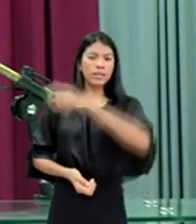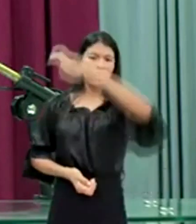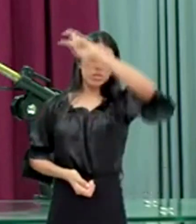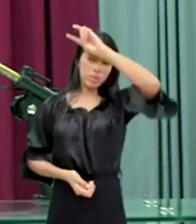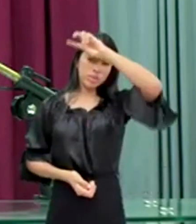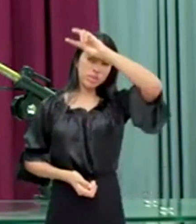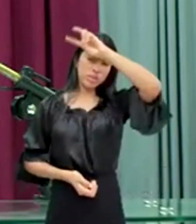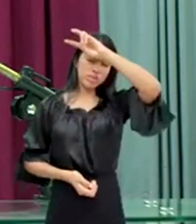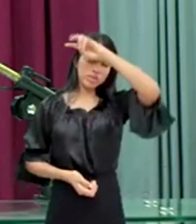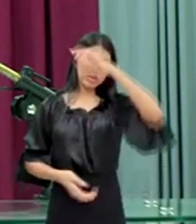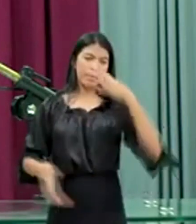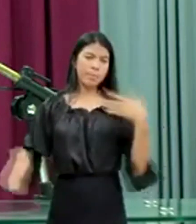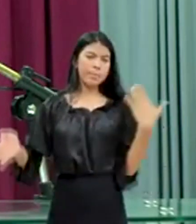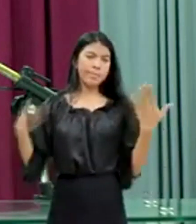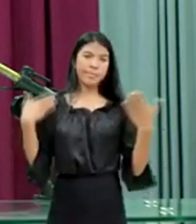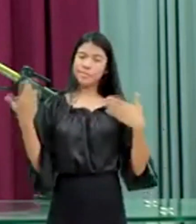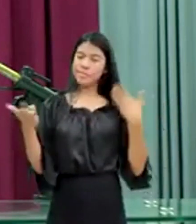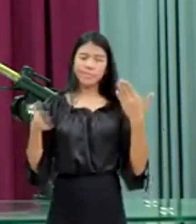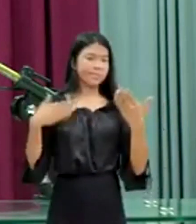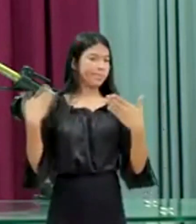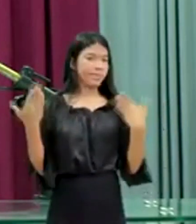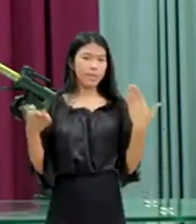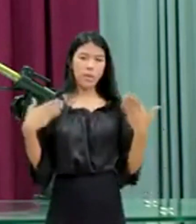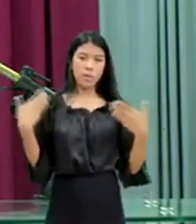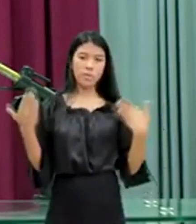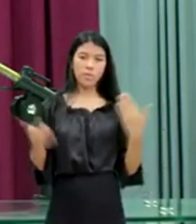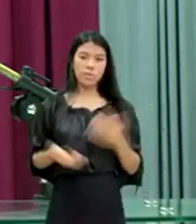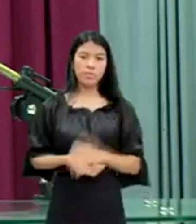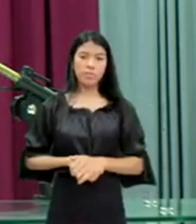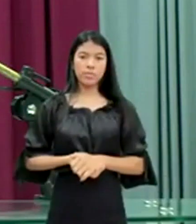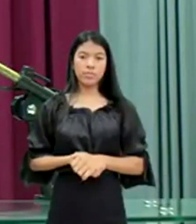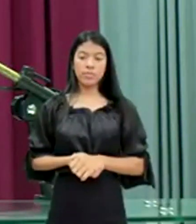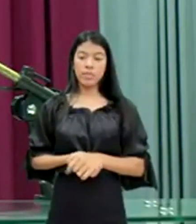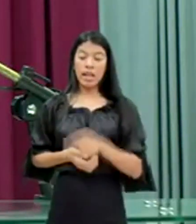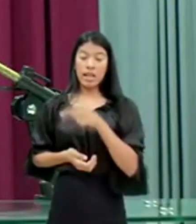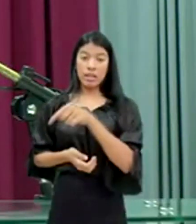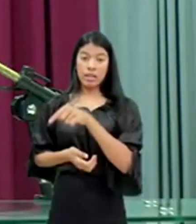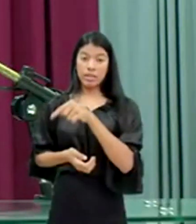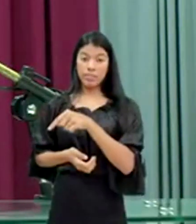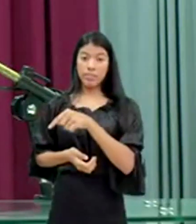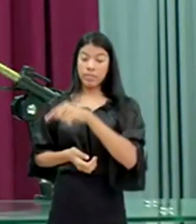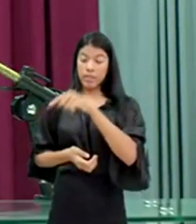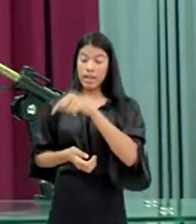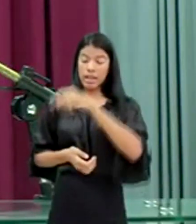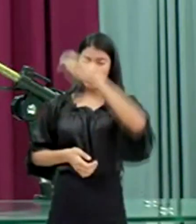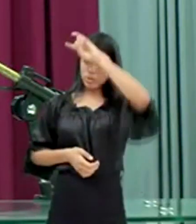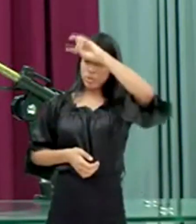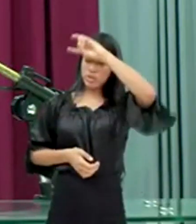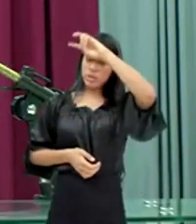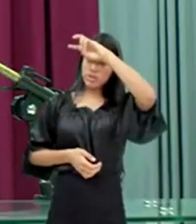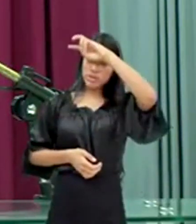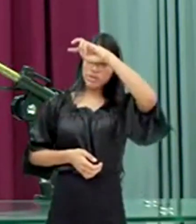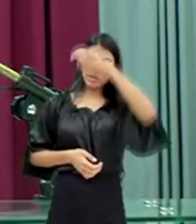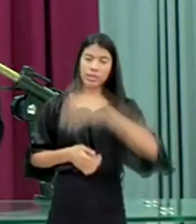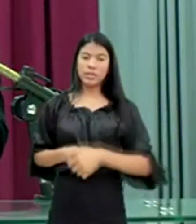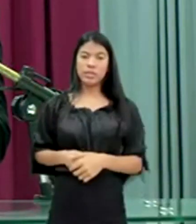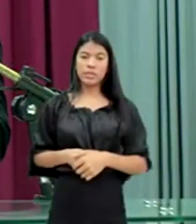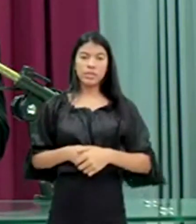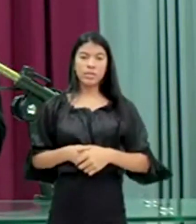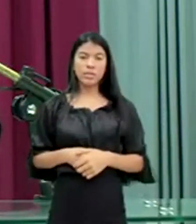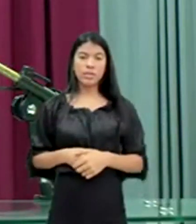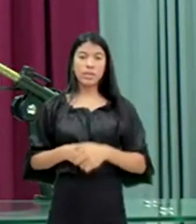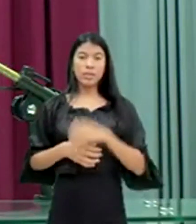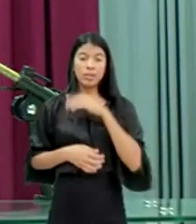passeio. No Egito eles não eram bem tratados, mas quando eles